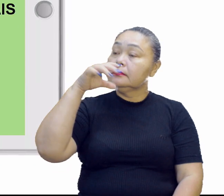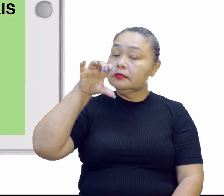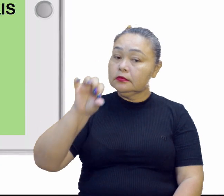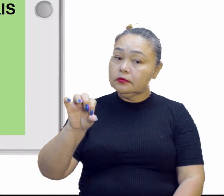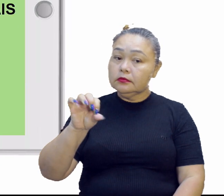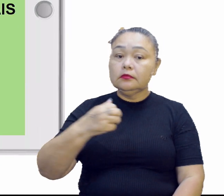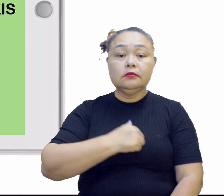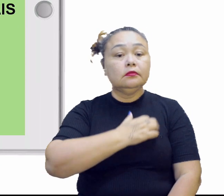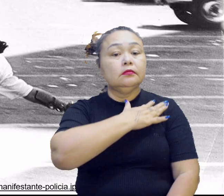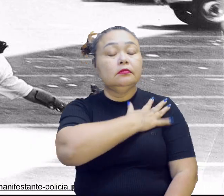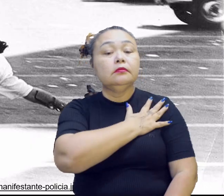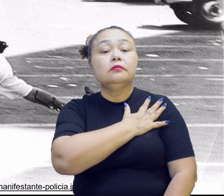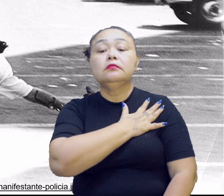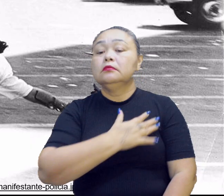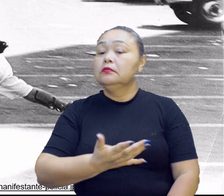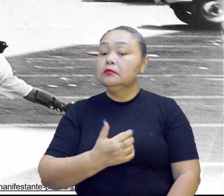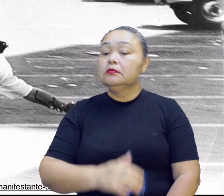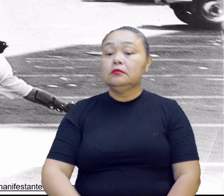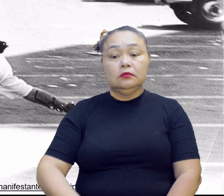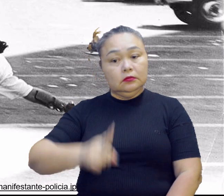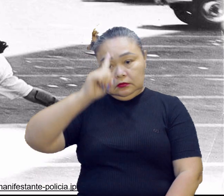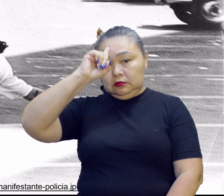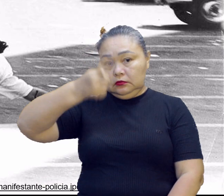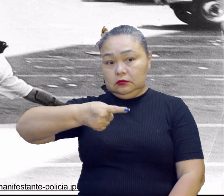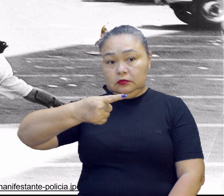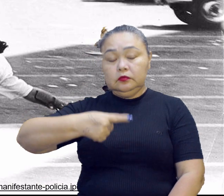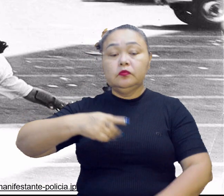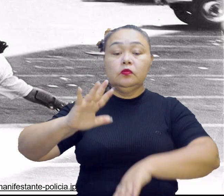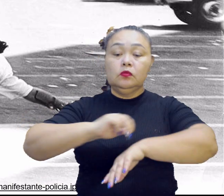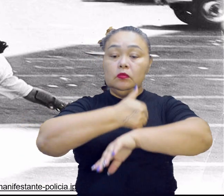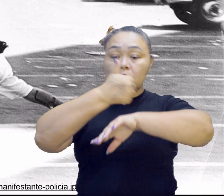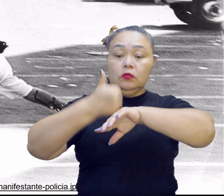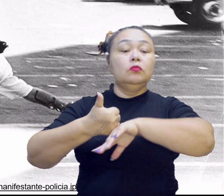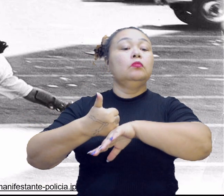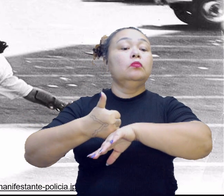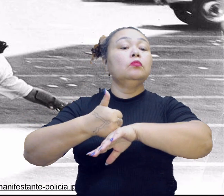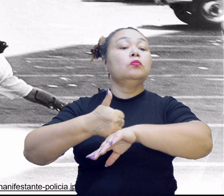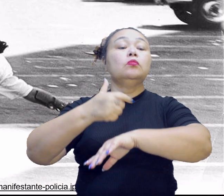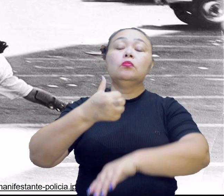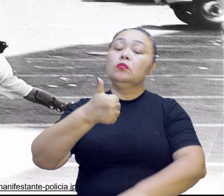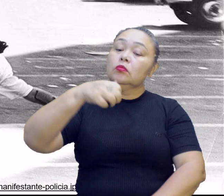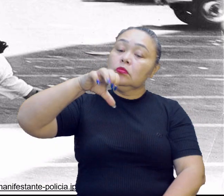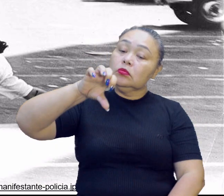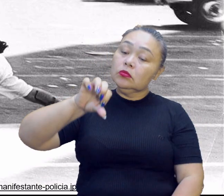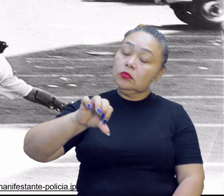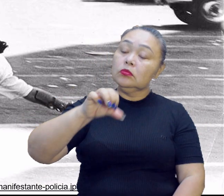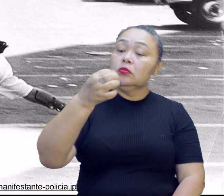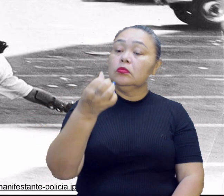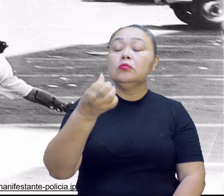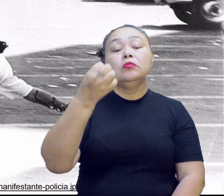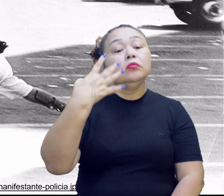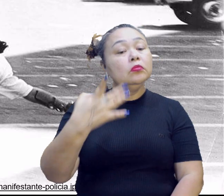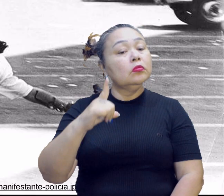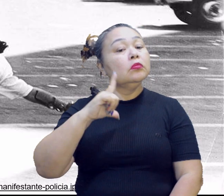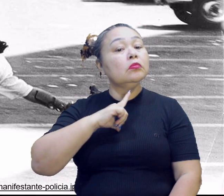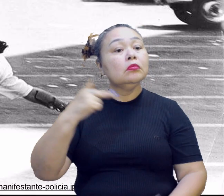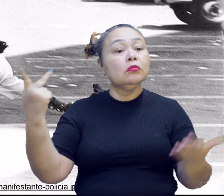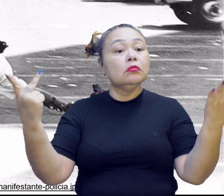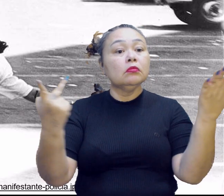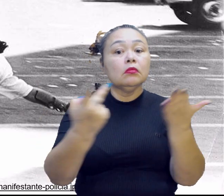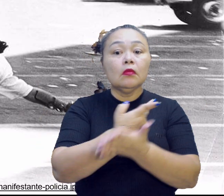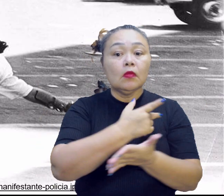39, ditadura militar. O golpe de 1964 ocorreu em um contexto de forte